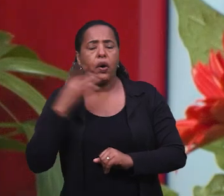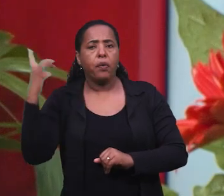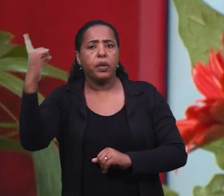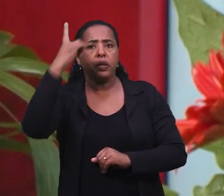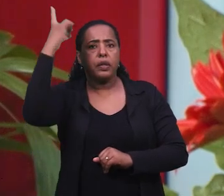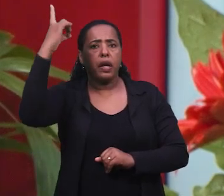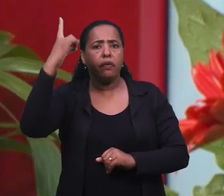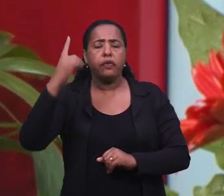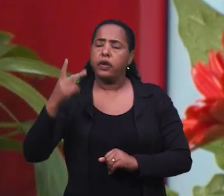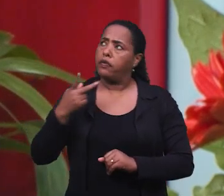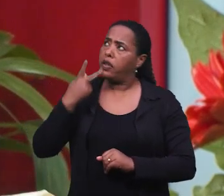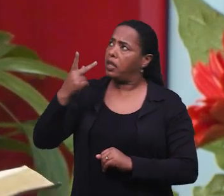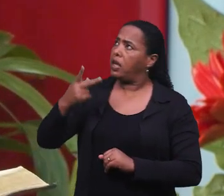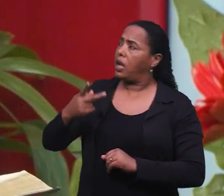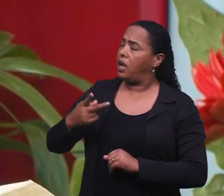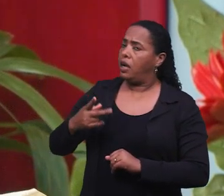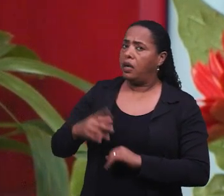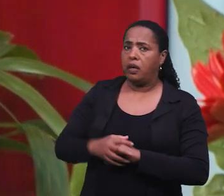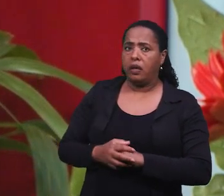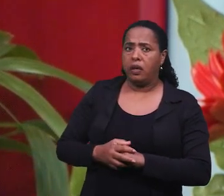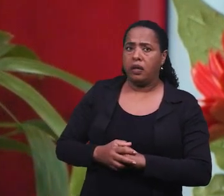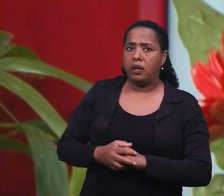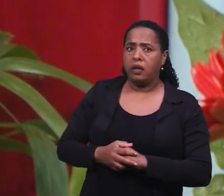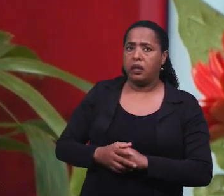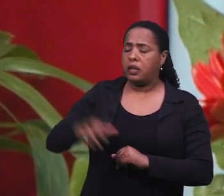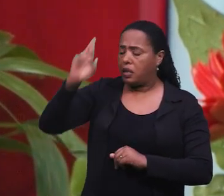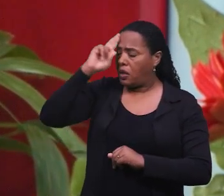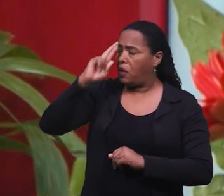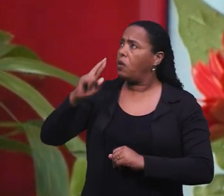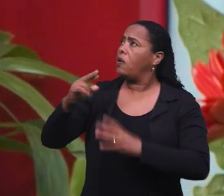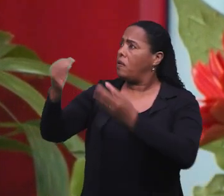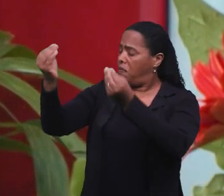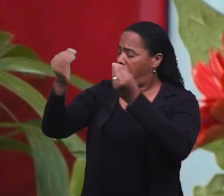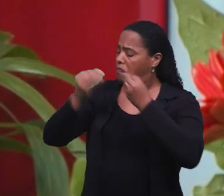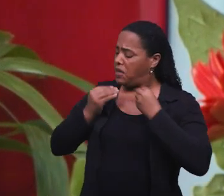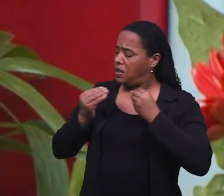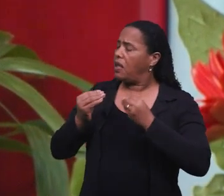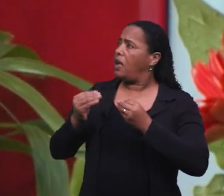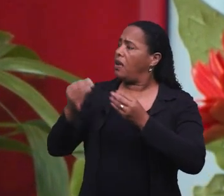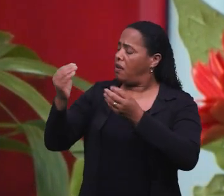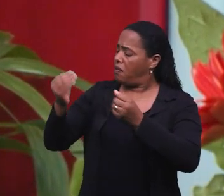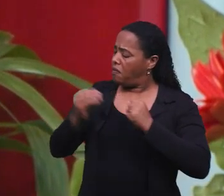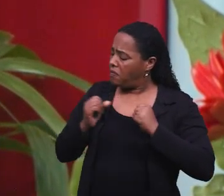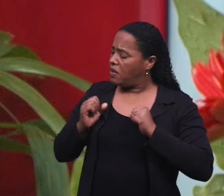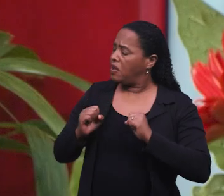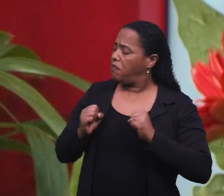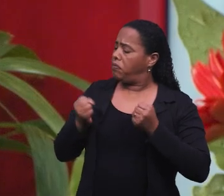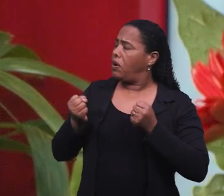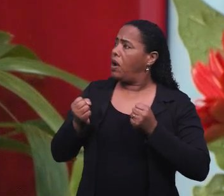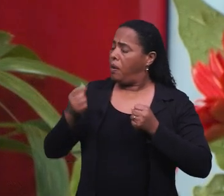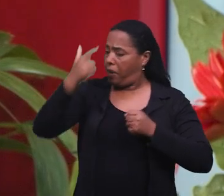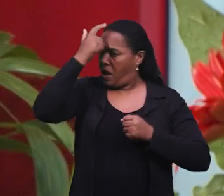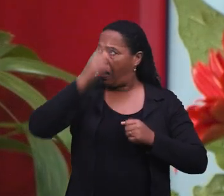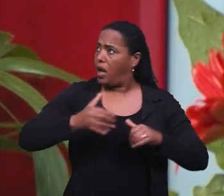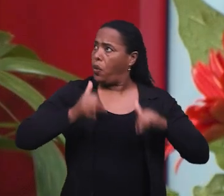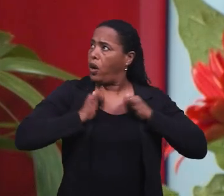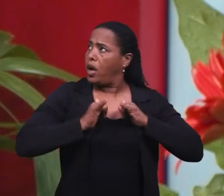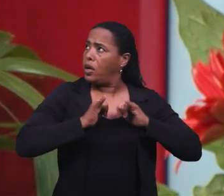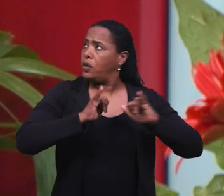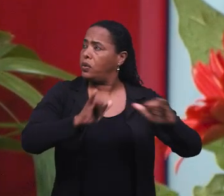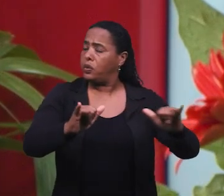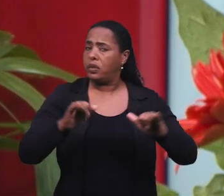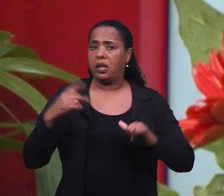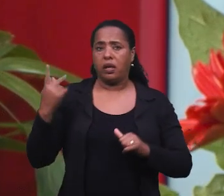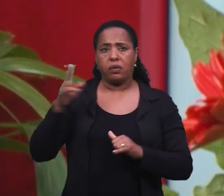ele já não estivesse mais daquela força da juventude, mas agora ele fala de um Deus que é a sua força. E